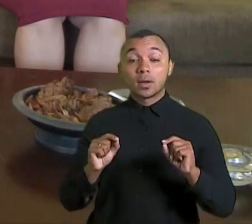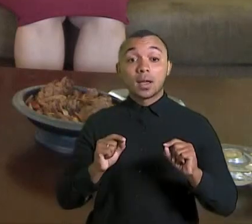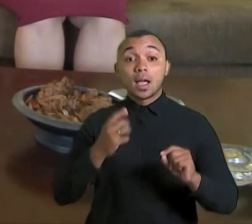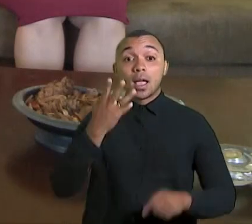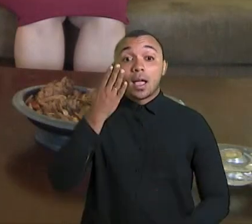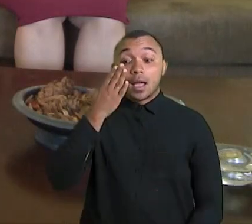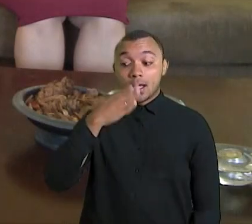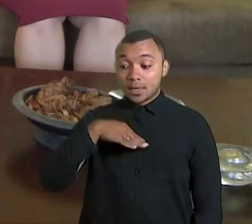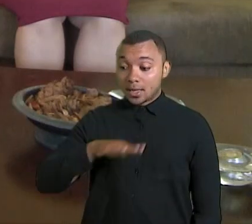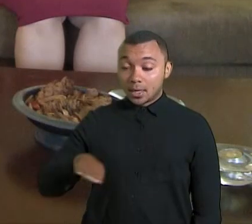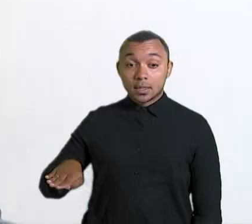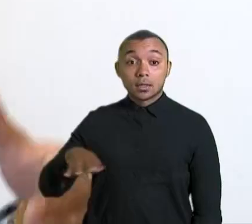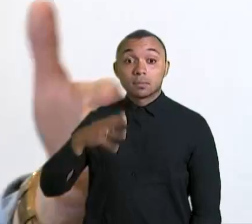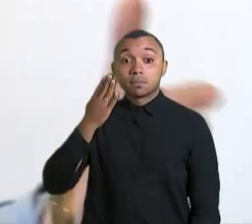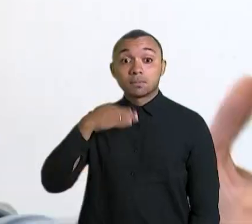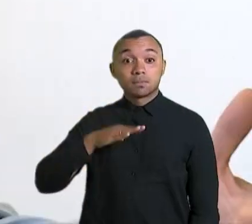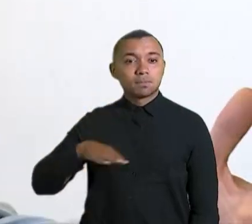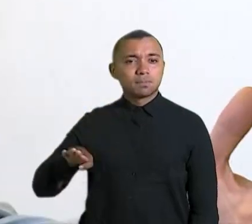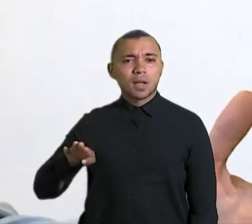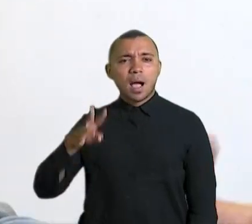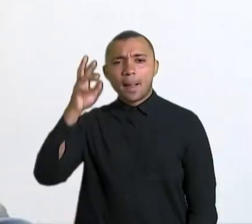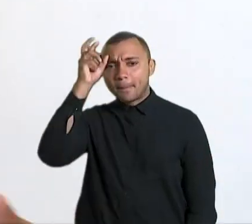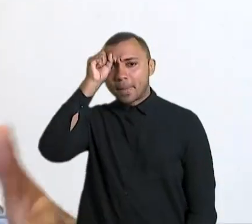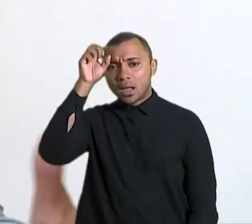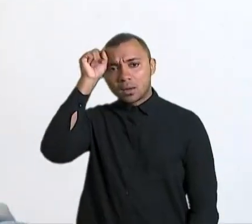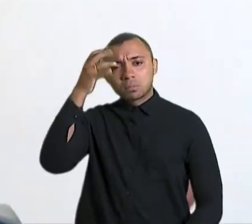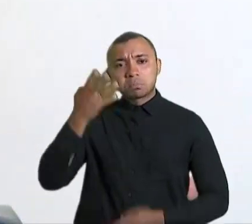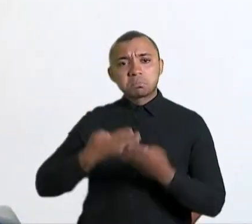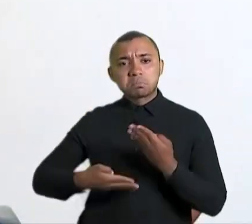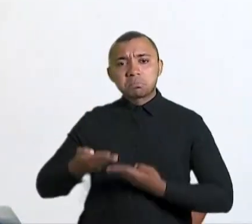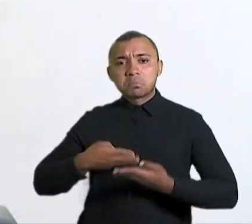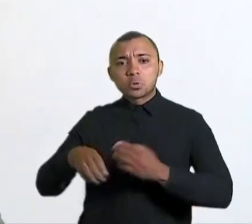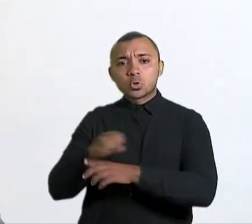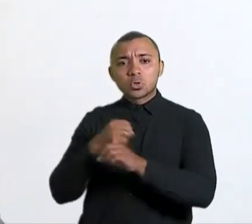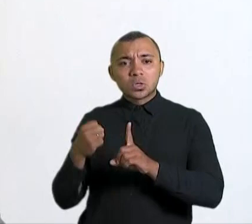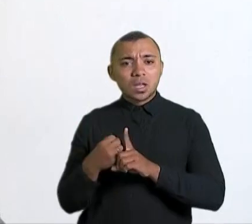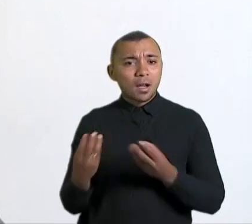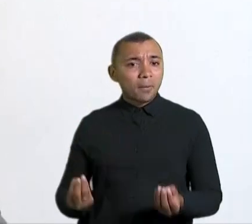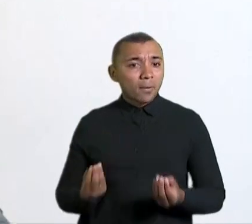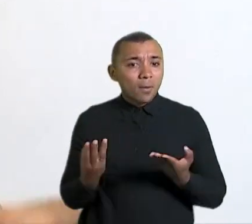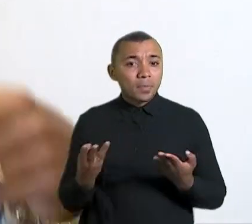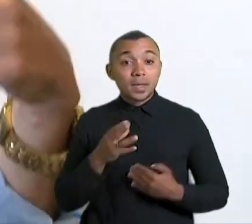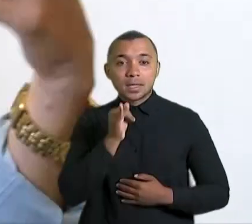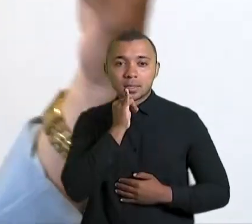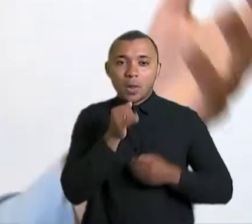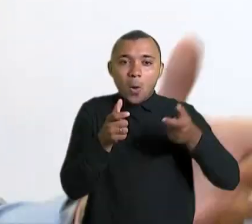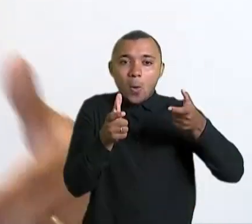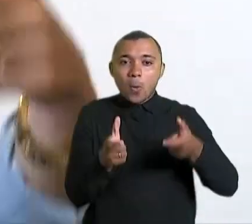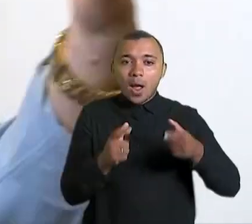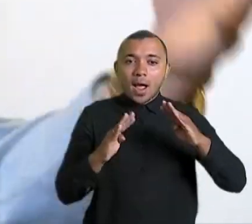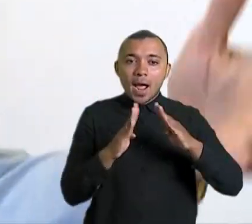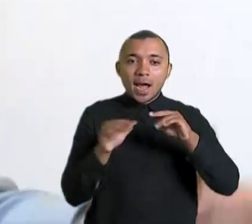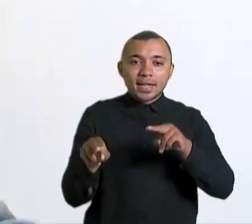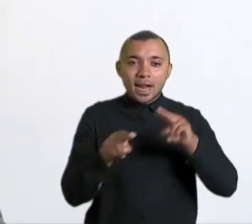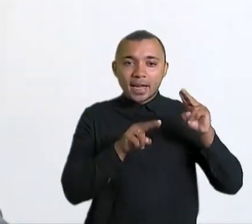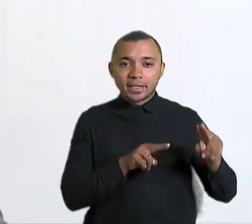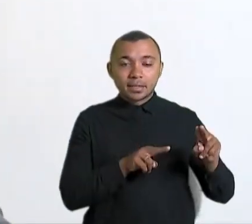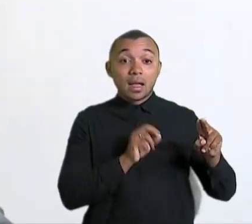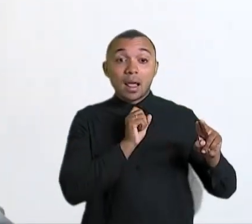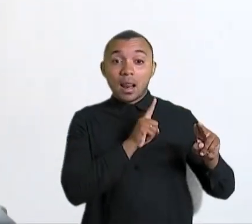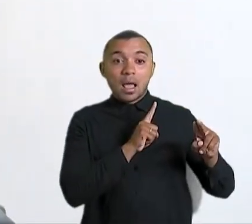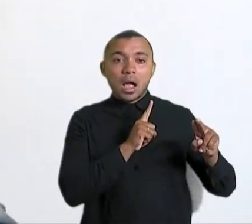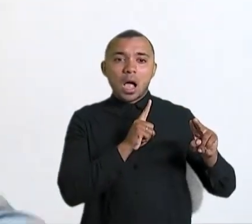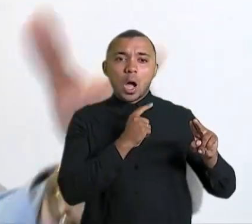aprendem essa questão do social. Elas estão, por exemplo, numa creche, não têm ainda a informação do Estado, a